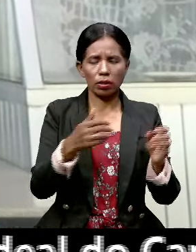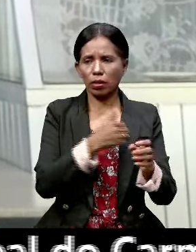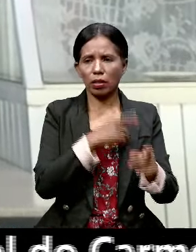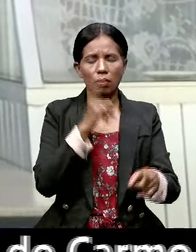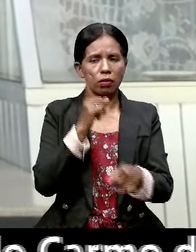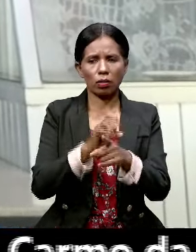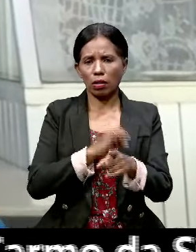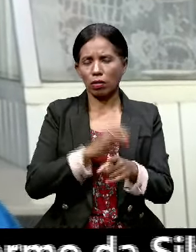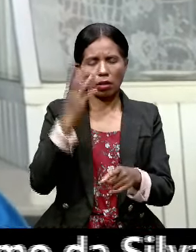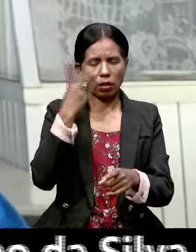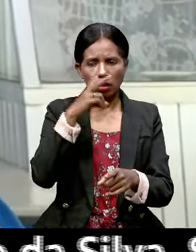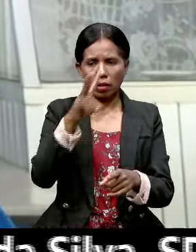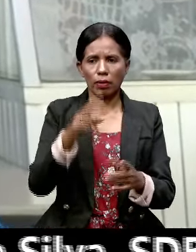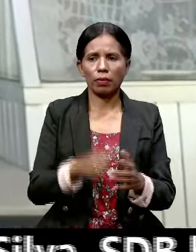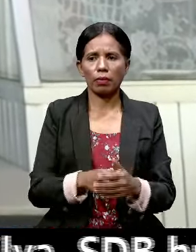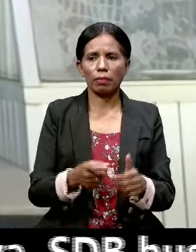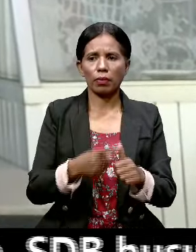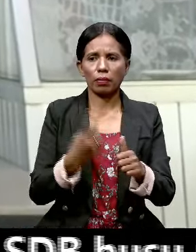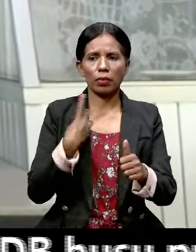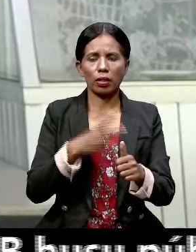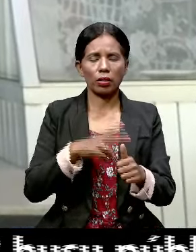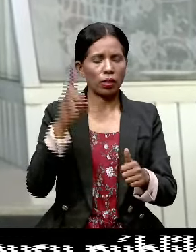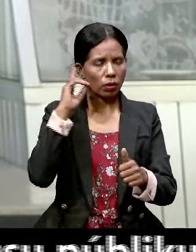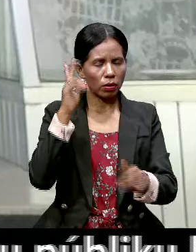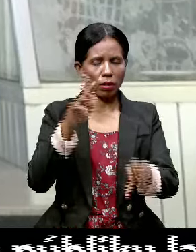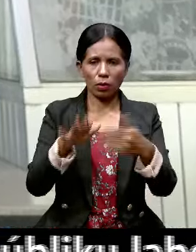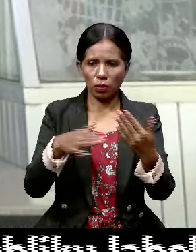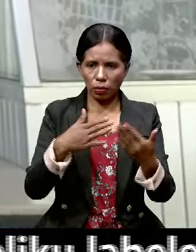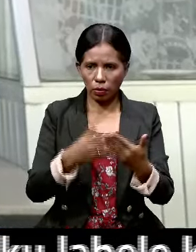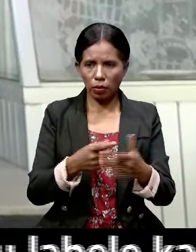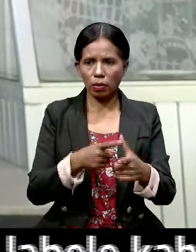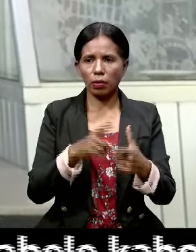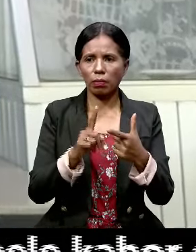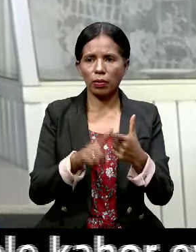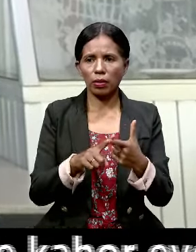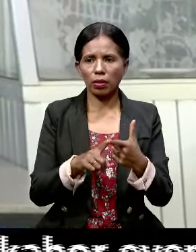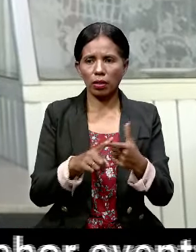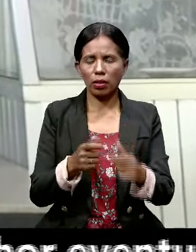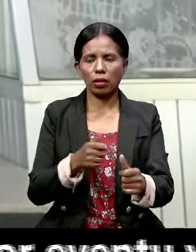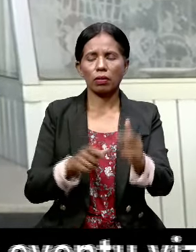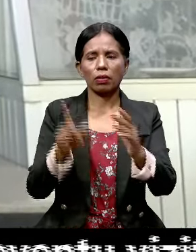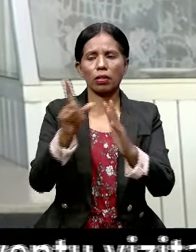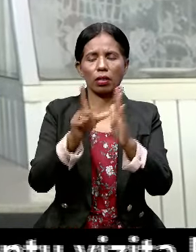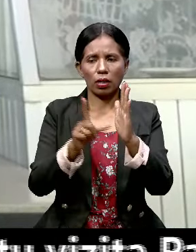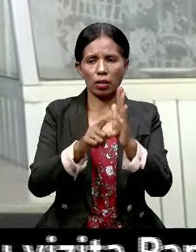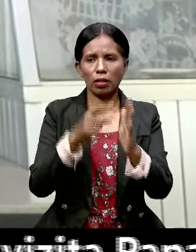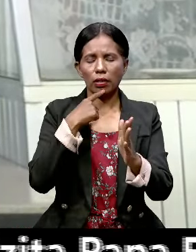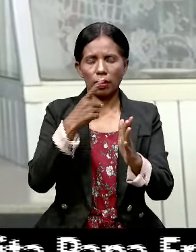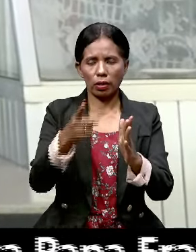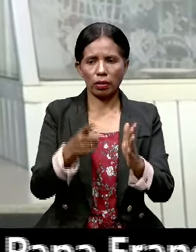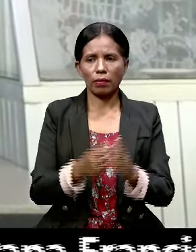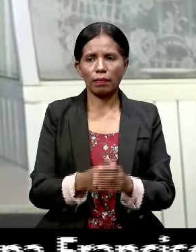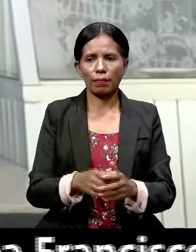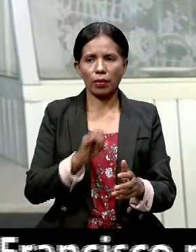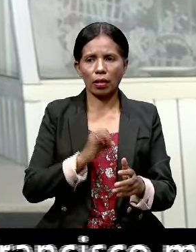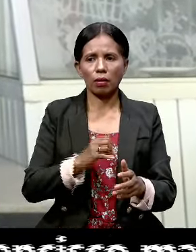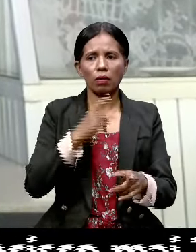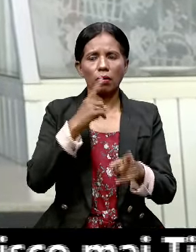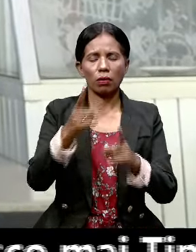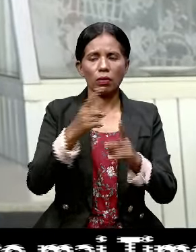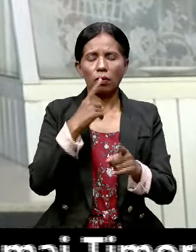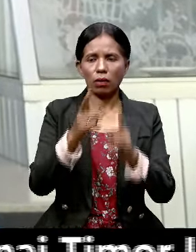raída. Primeiro kita mai rona komunisira. Tuir le maka kerek, lau sama alma kolea, alma